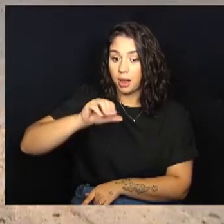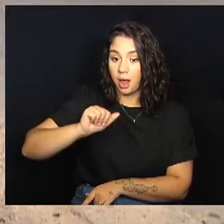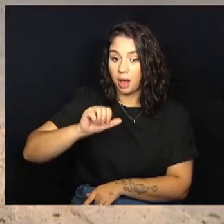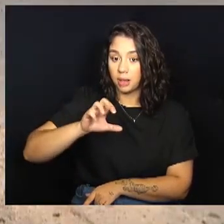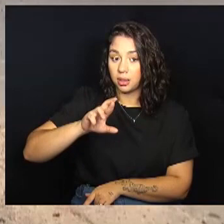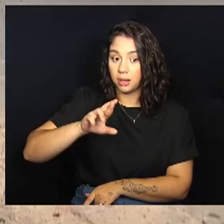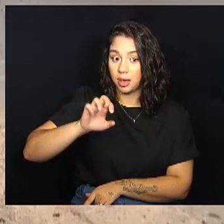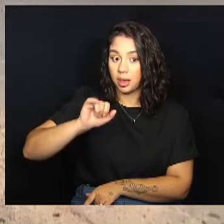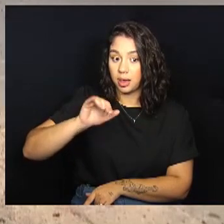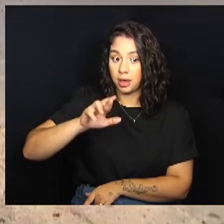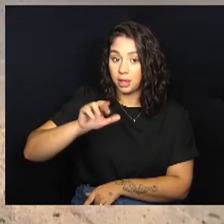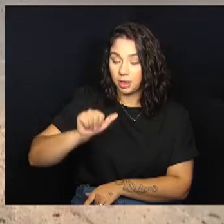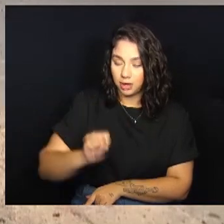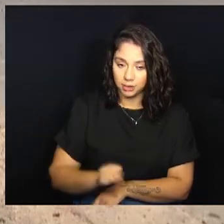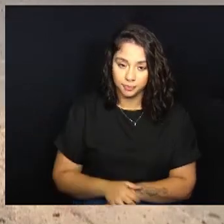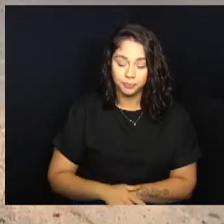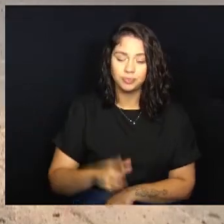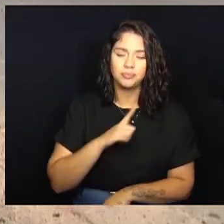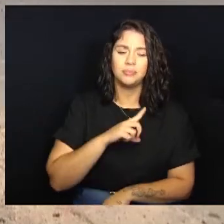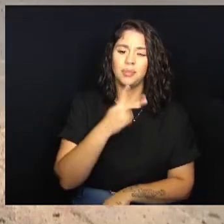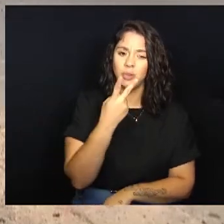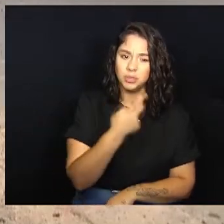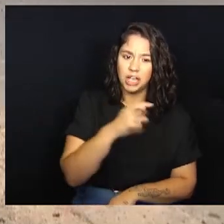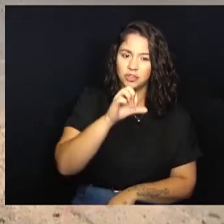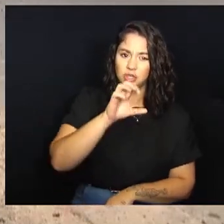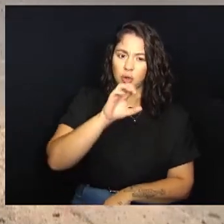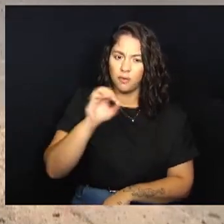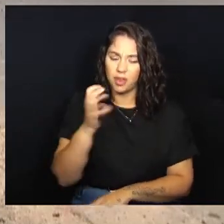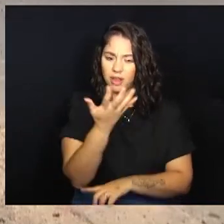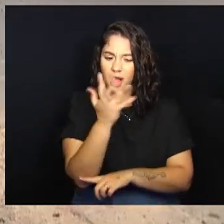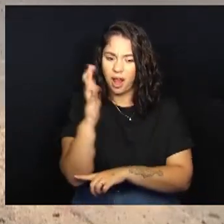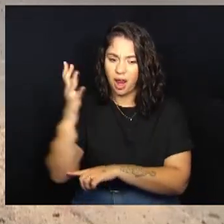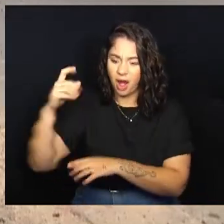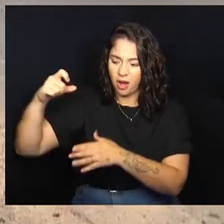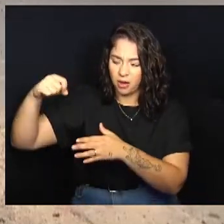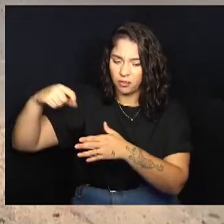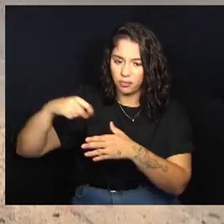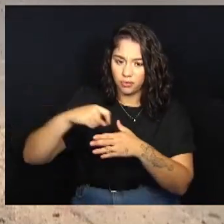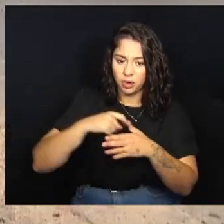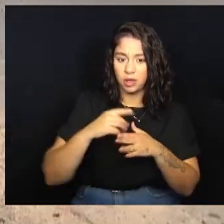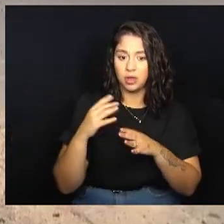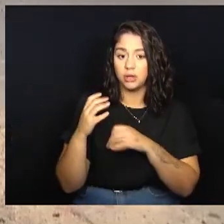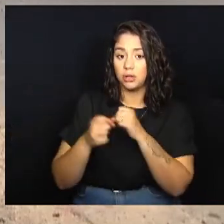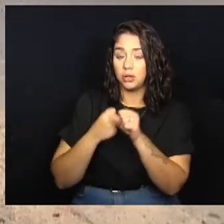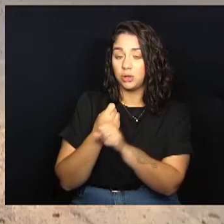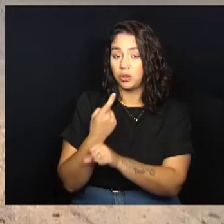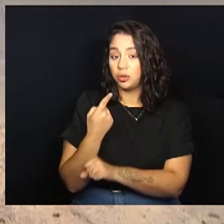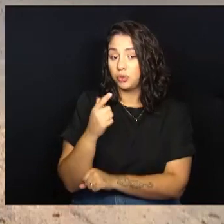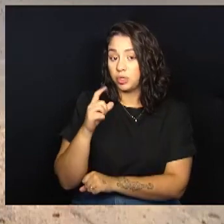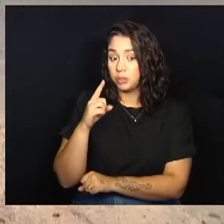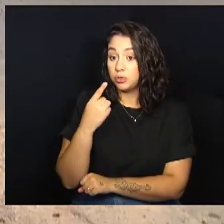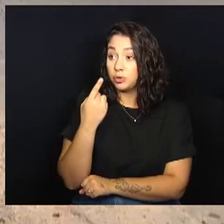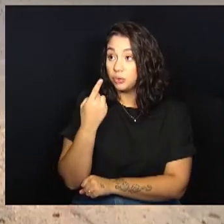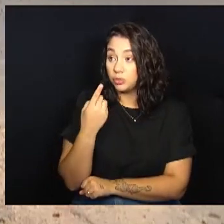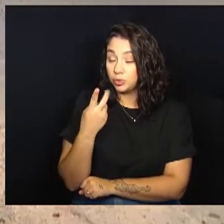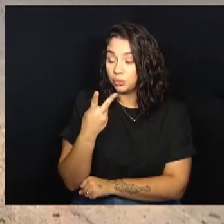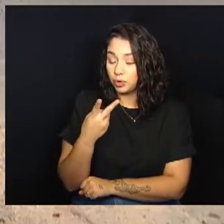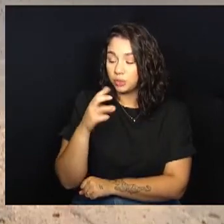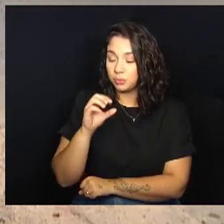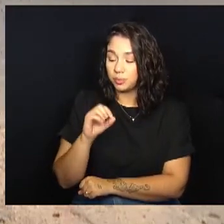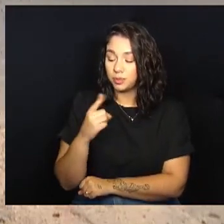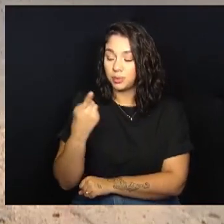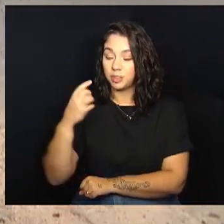Campinas plantou 290 mil árvores entre 2019 e 2022, o que dá em